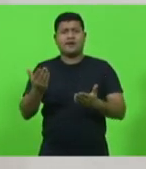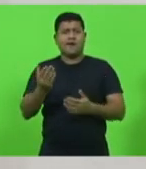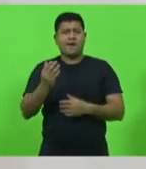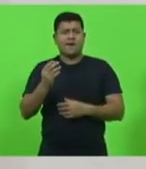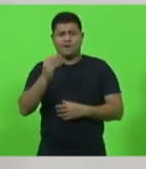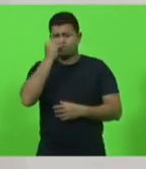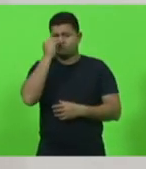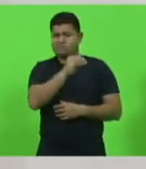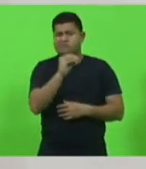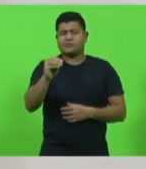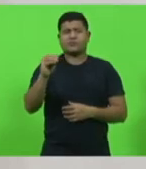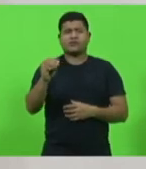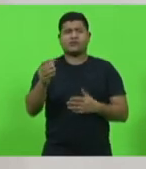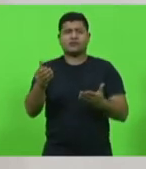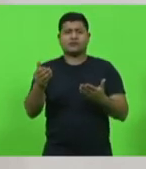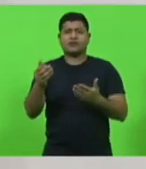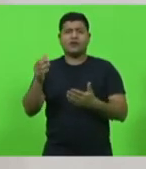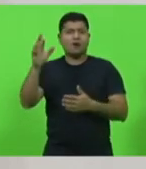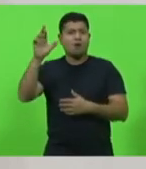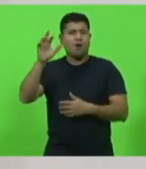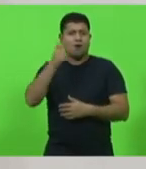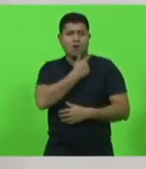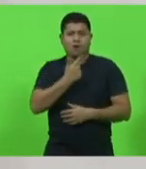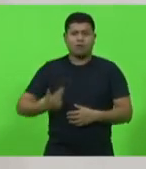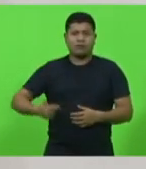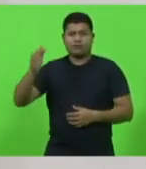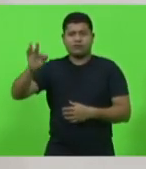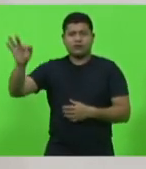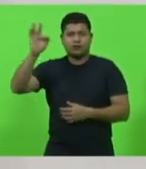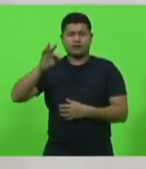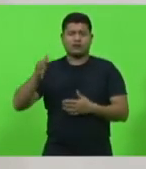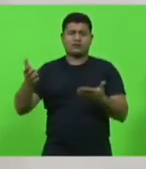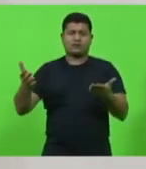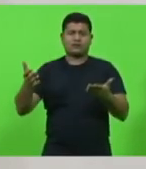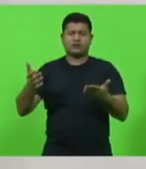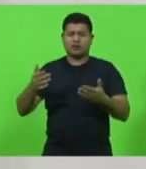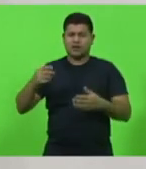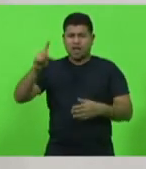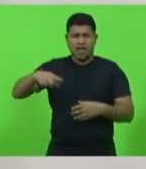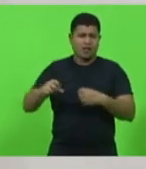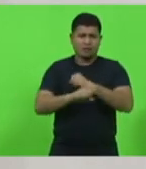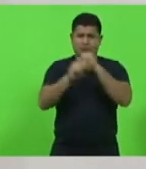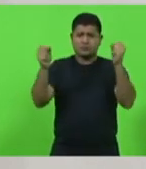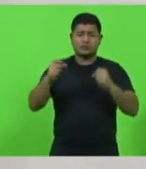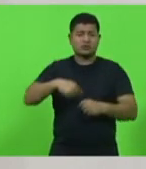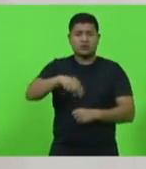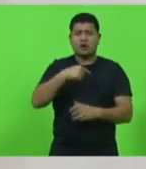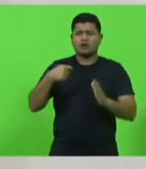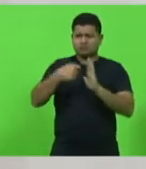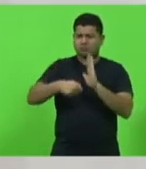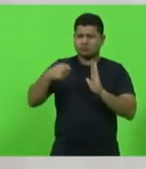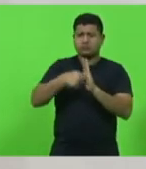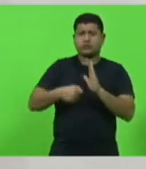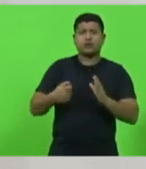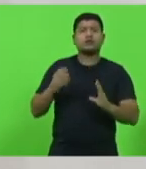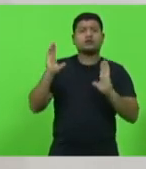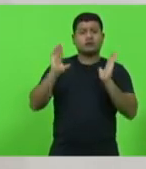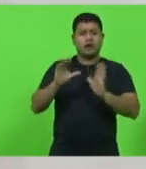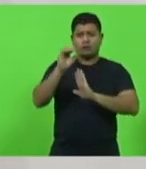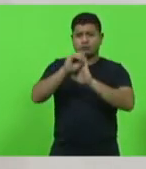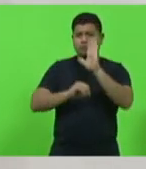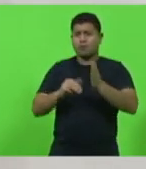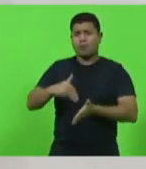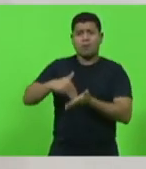federais, é um absurdo. E o pior, que nós cobramos, já fizemos ofício,